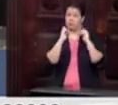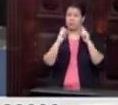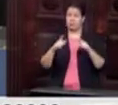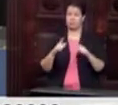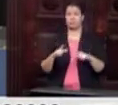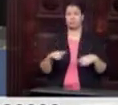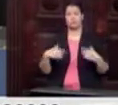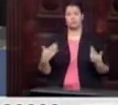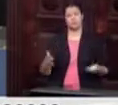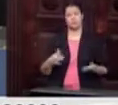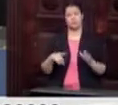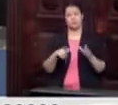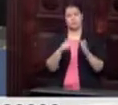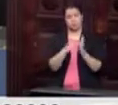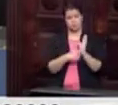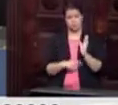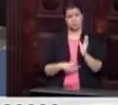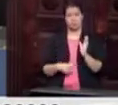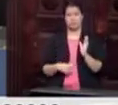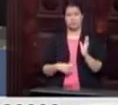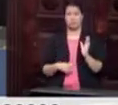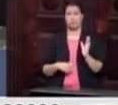E esse texto,